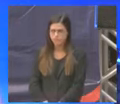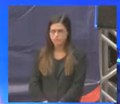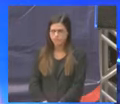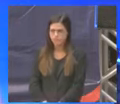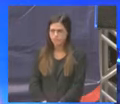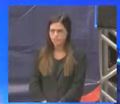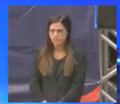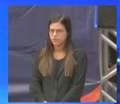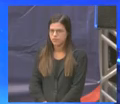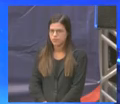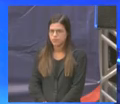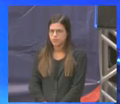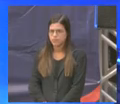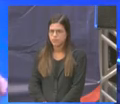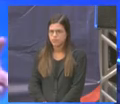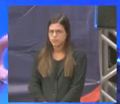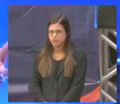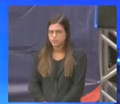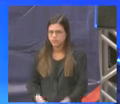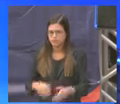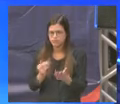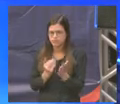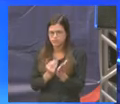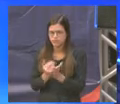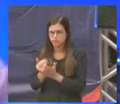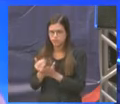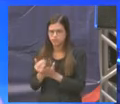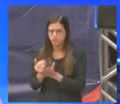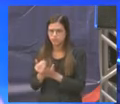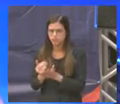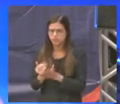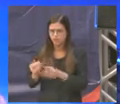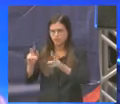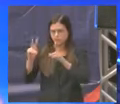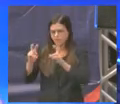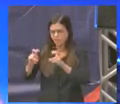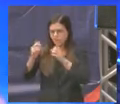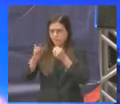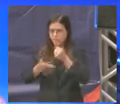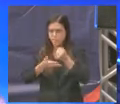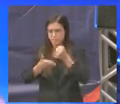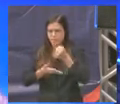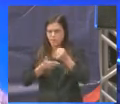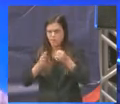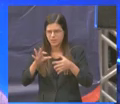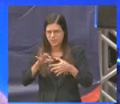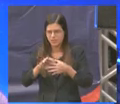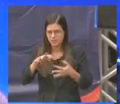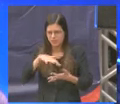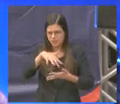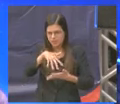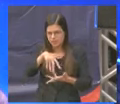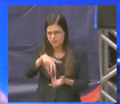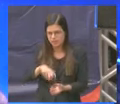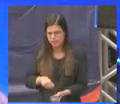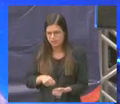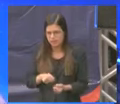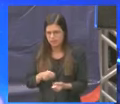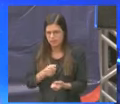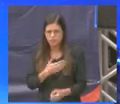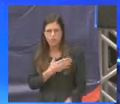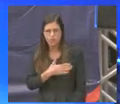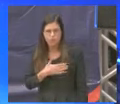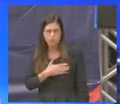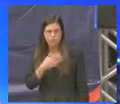Tudo bem? Eu vou começar pelo lado do tema básico que tem a ver com a sustentabilidade e eu gosto de falar e